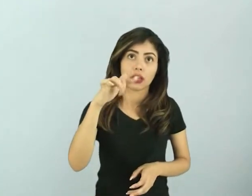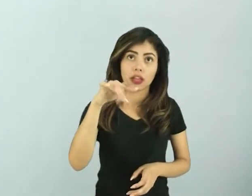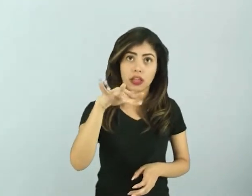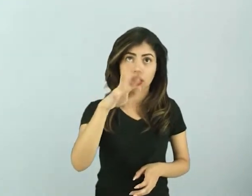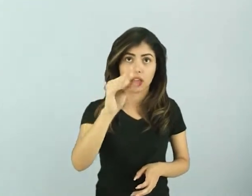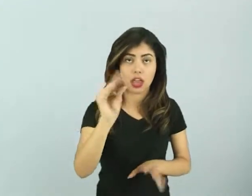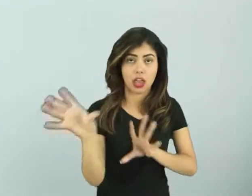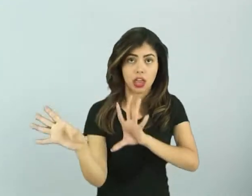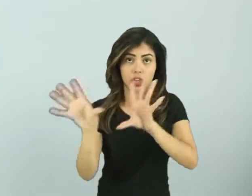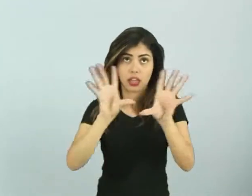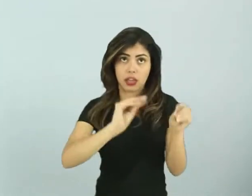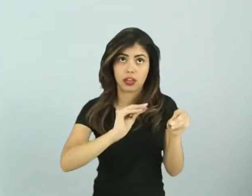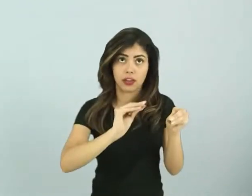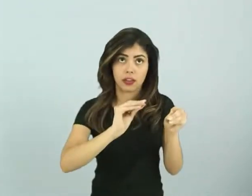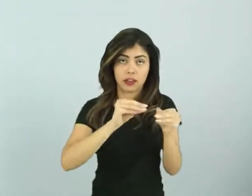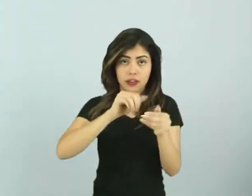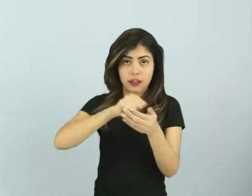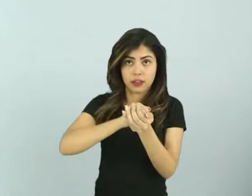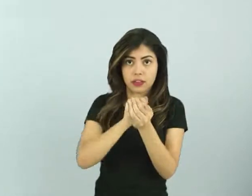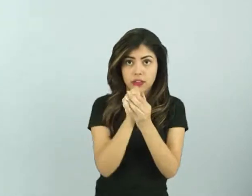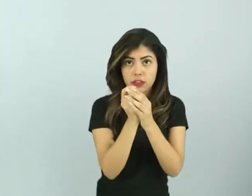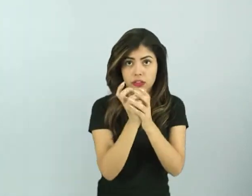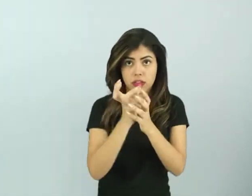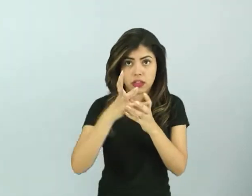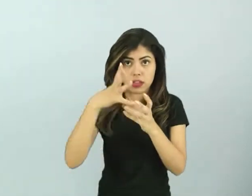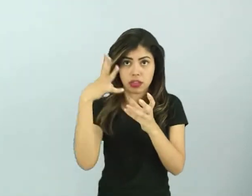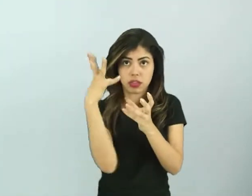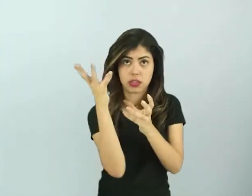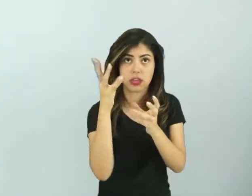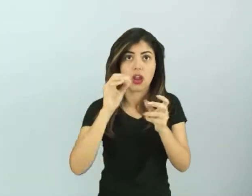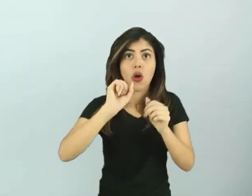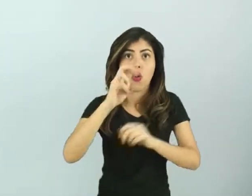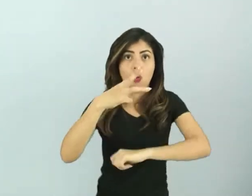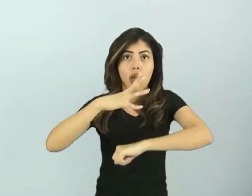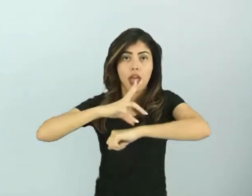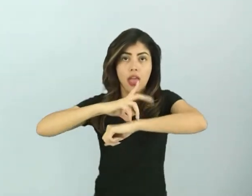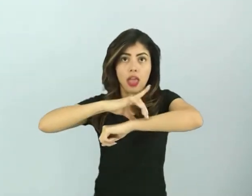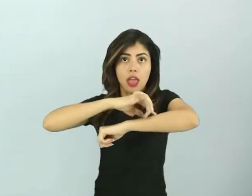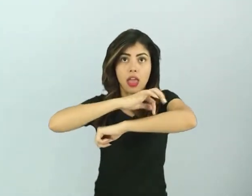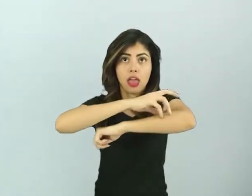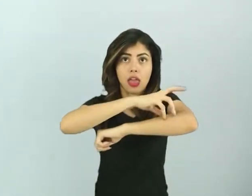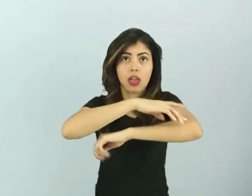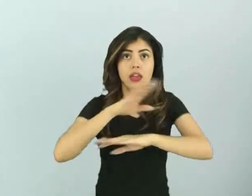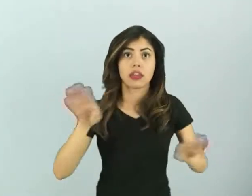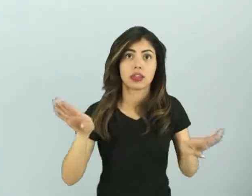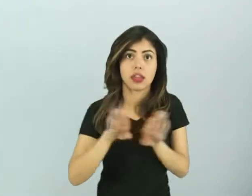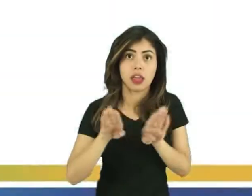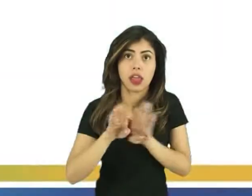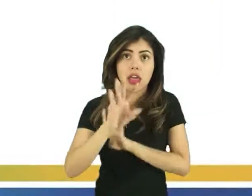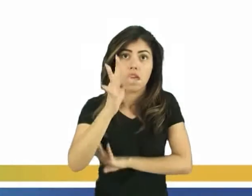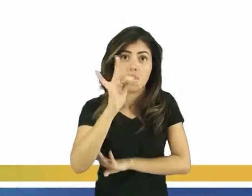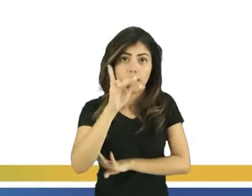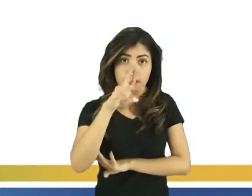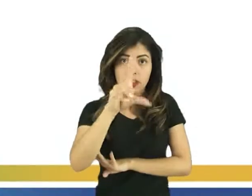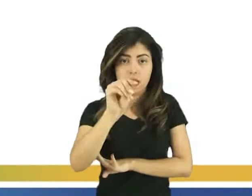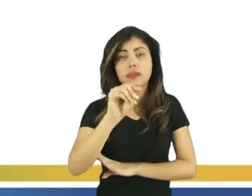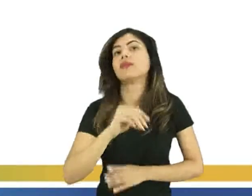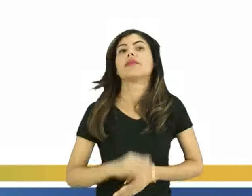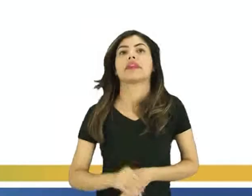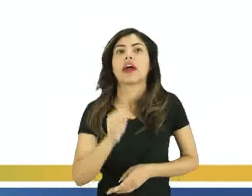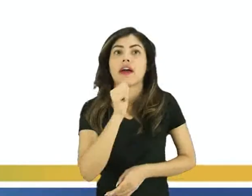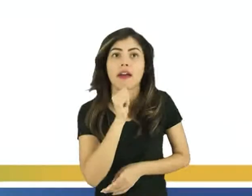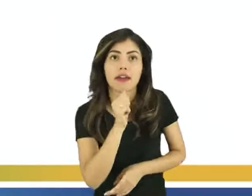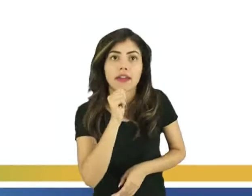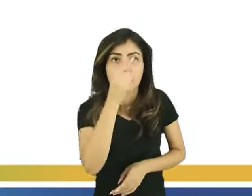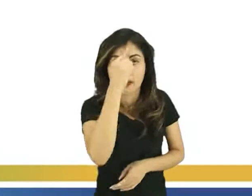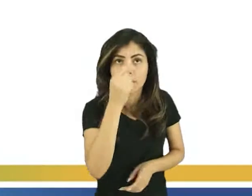vai levar o ar direto aos seus tecidos. E nos aracnídeos pode ser por estruturas chamadas de filotraqueias. Aí na